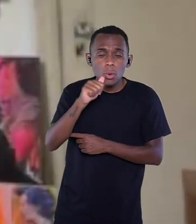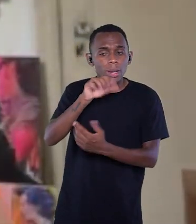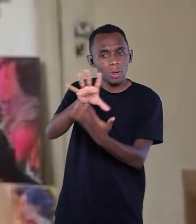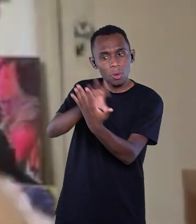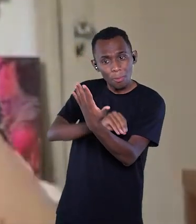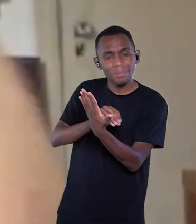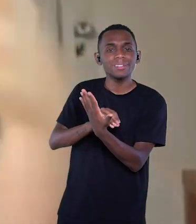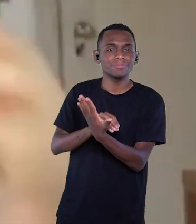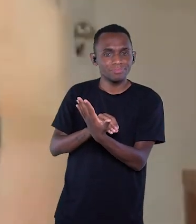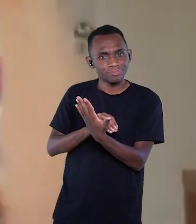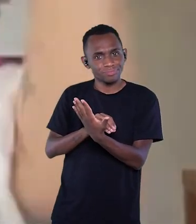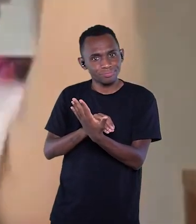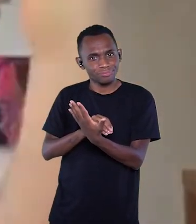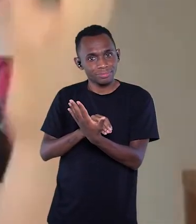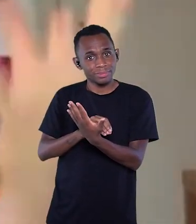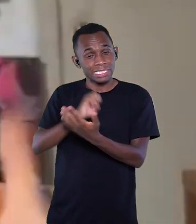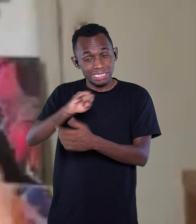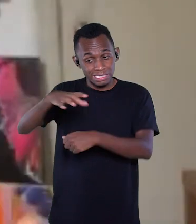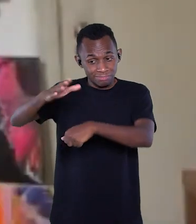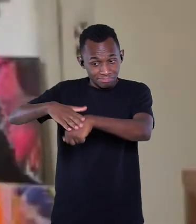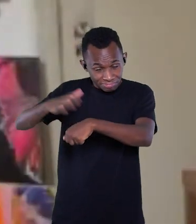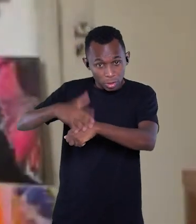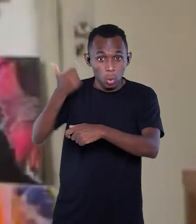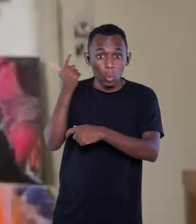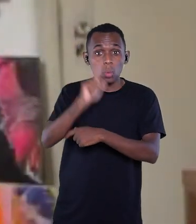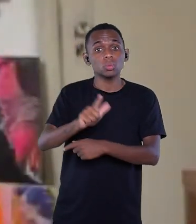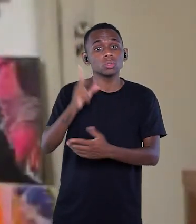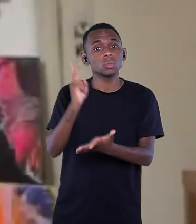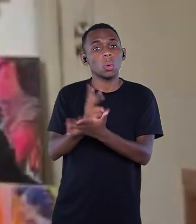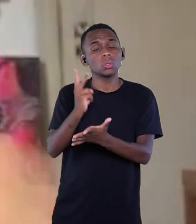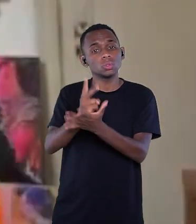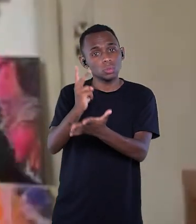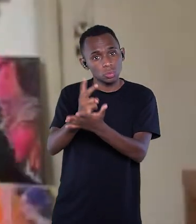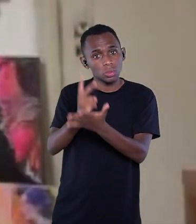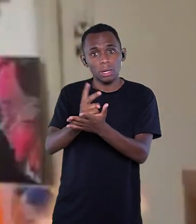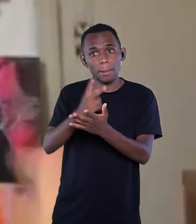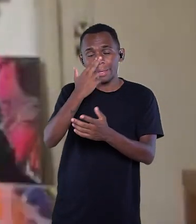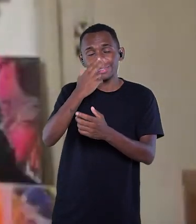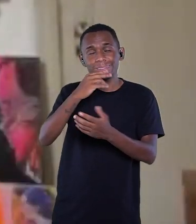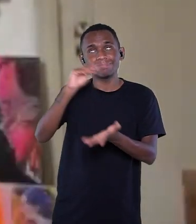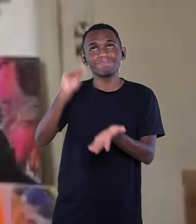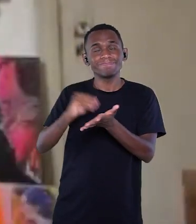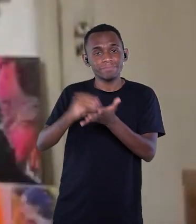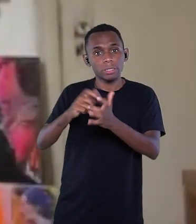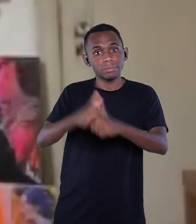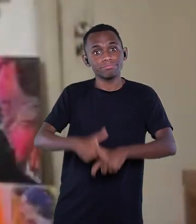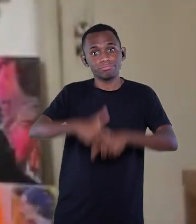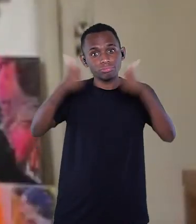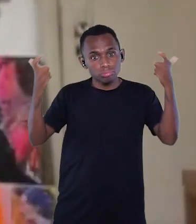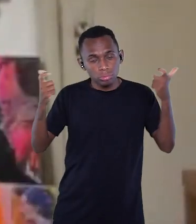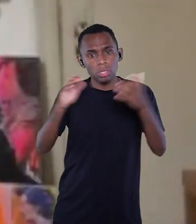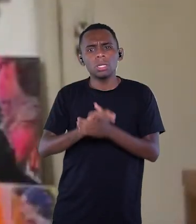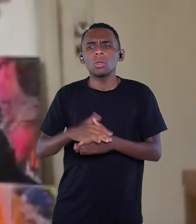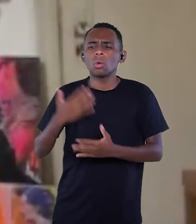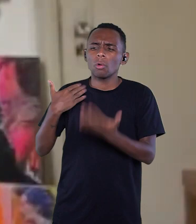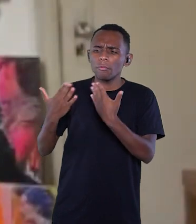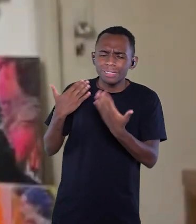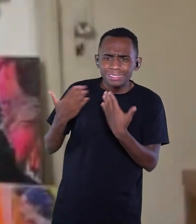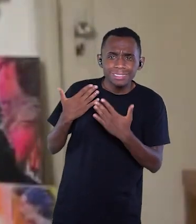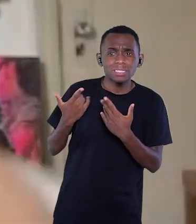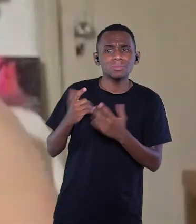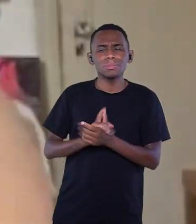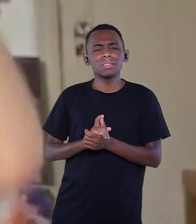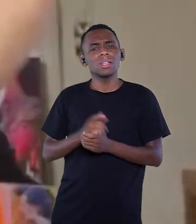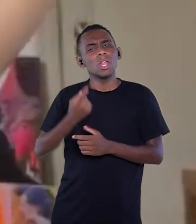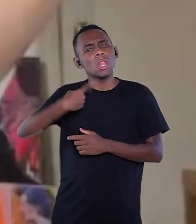faz isso, eu não sou este ser universal, assim. E aí eu lembro que eu conversava muito com a minha irmã sobre isso e falando assim, gente, então realmente